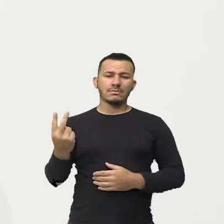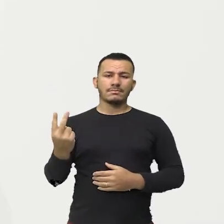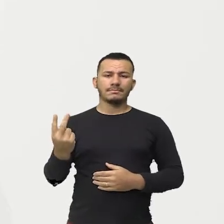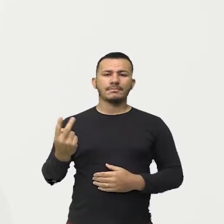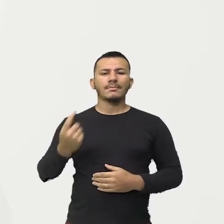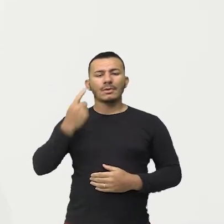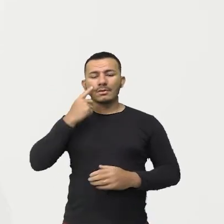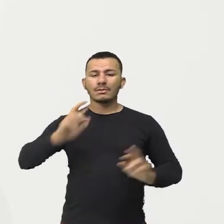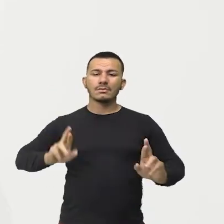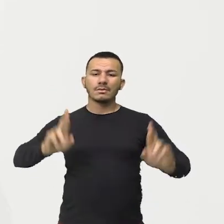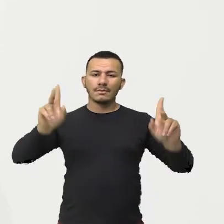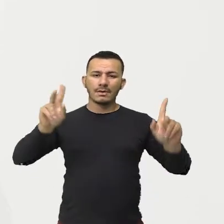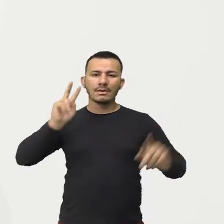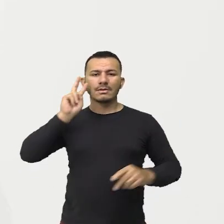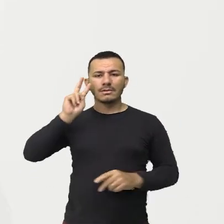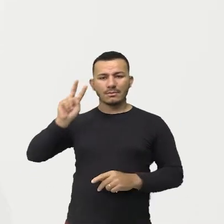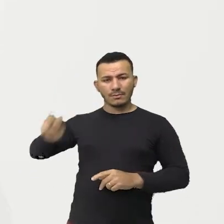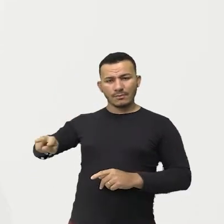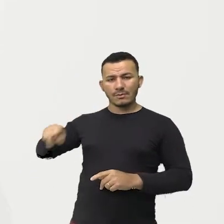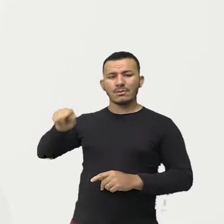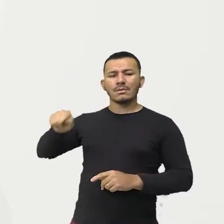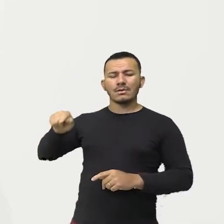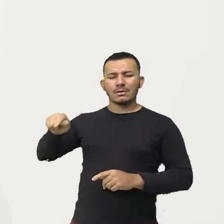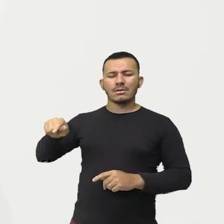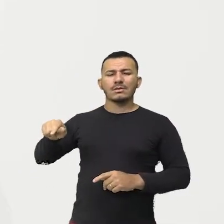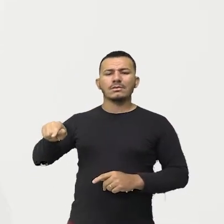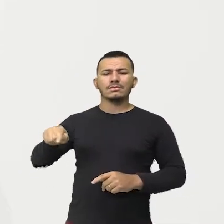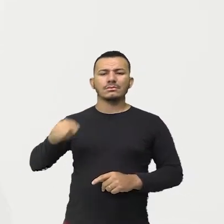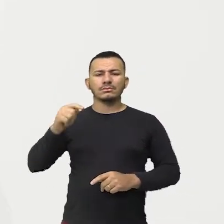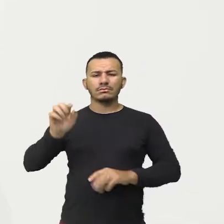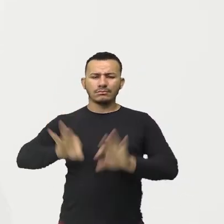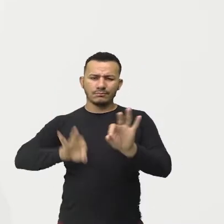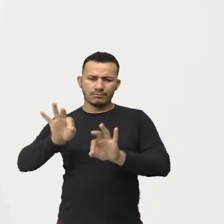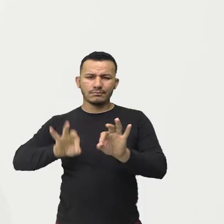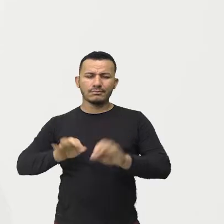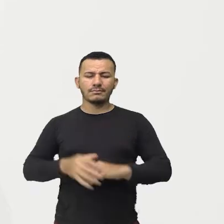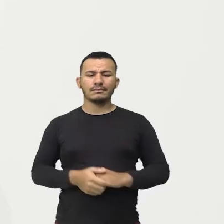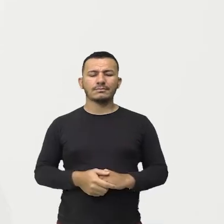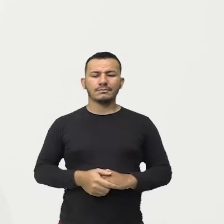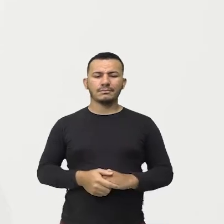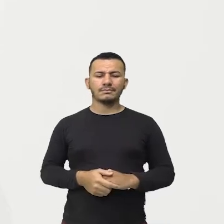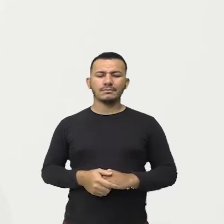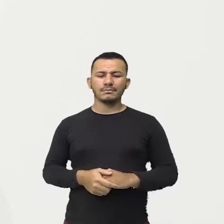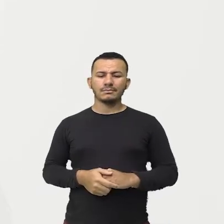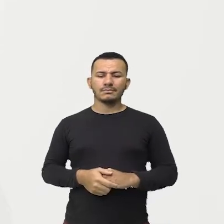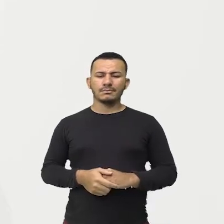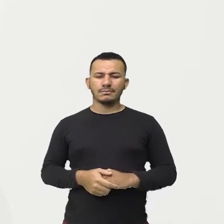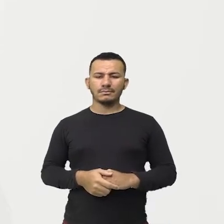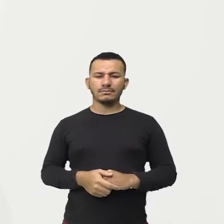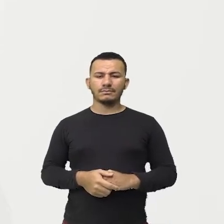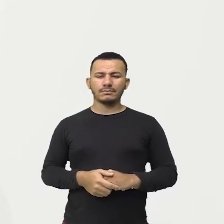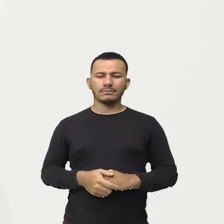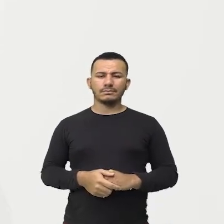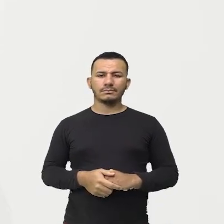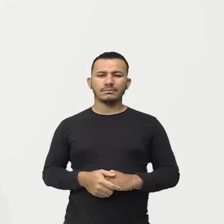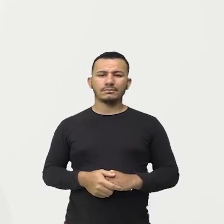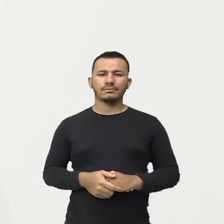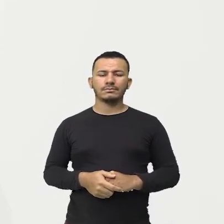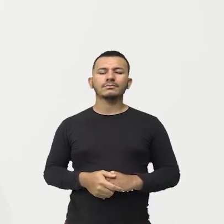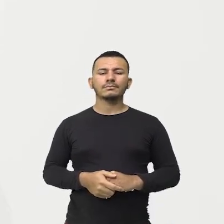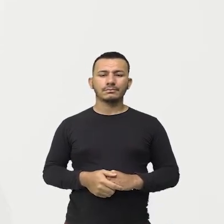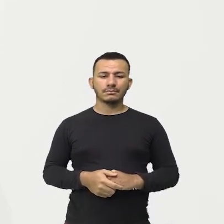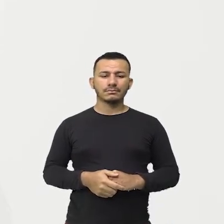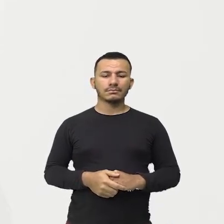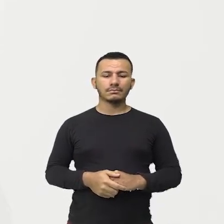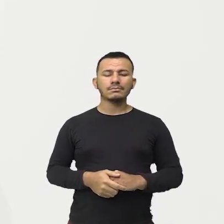Agora, perceba que o que nós temos aqui, ó, deixa eu melhorar aqui o sinal de vezes, tá bom? Nós temos